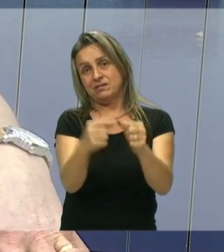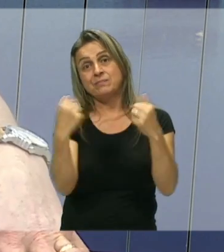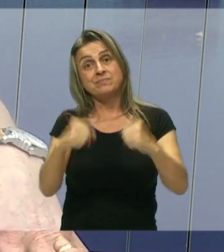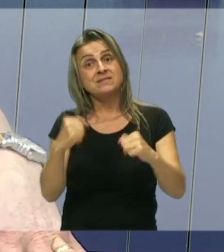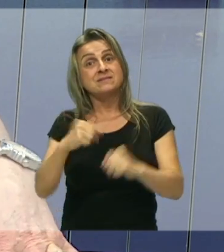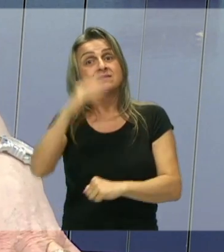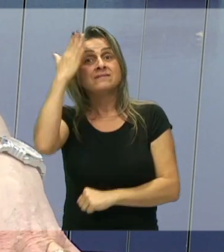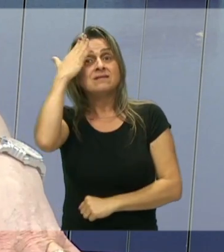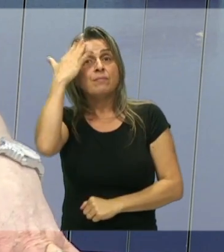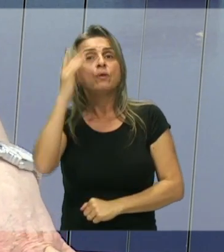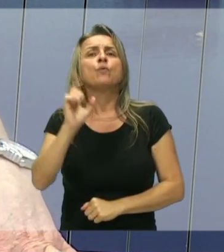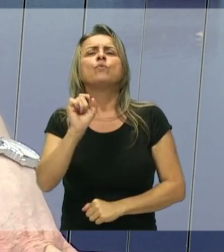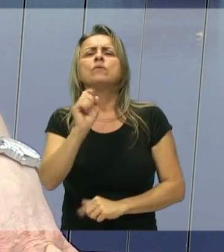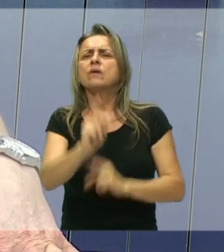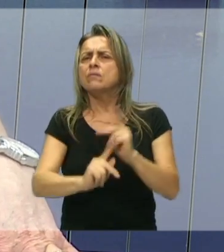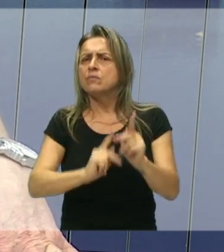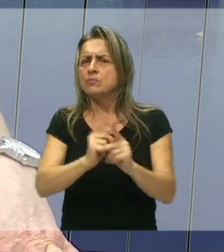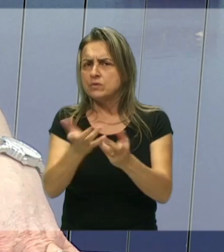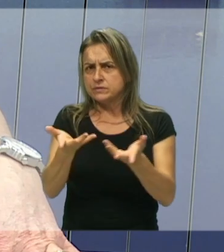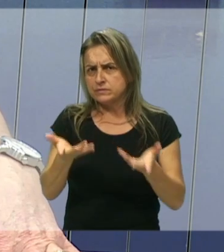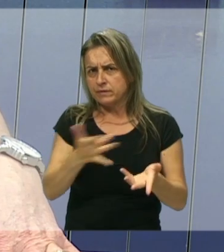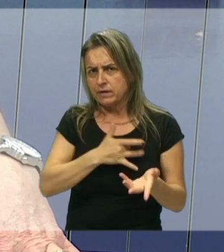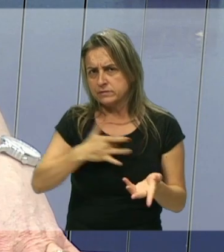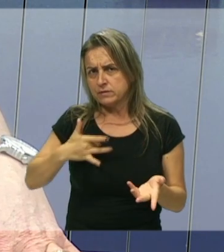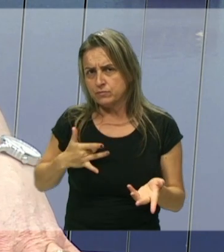população quer de saúde para ela.